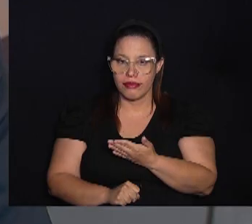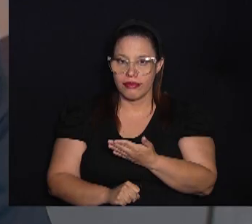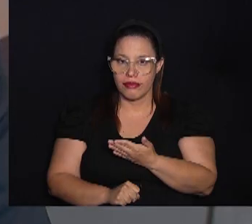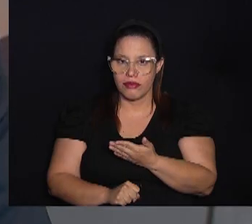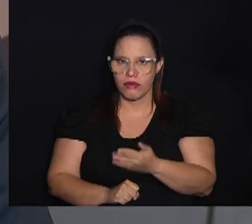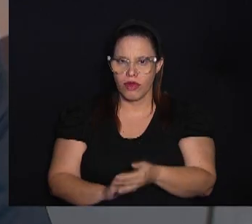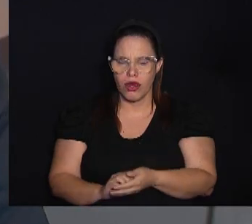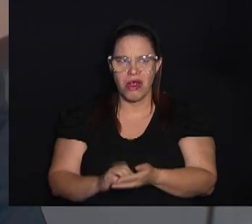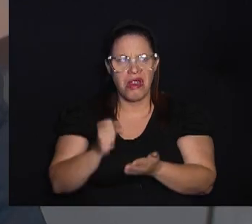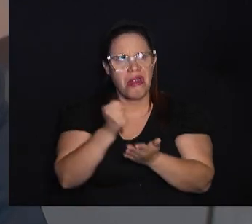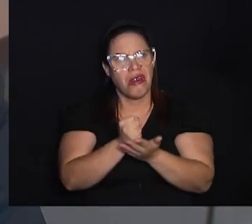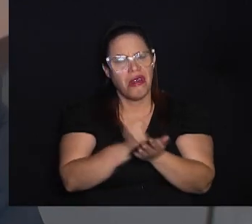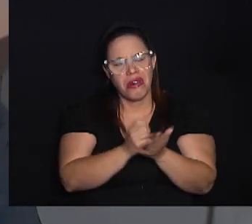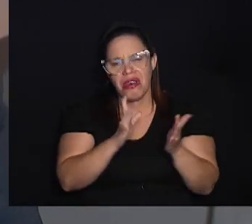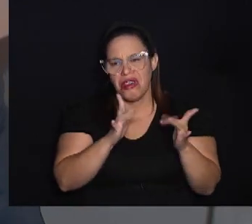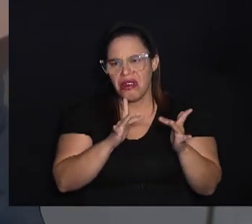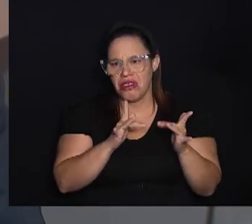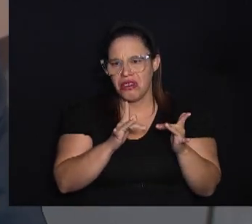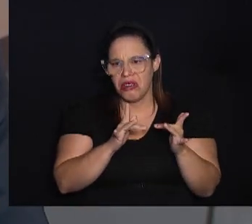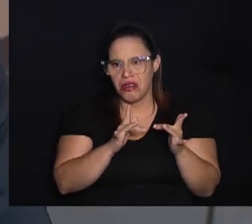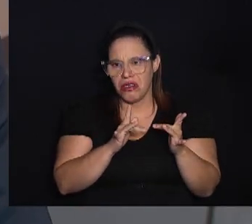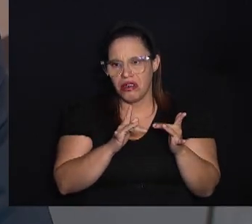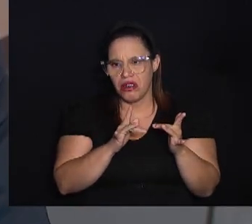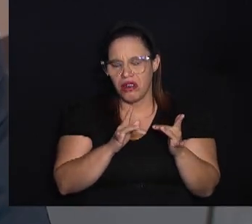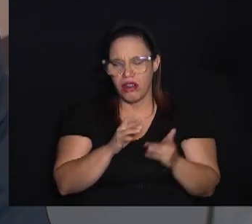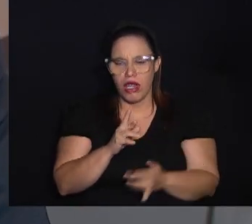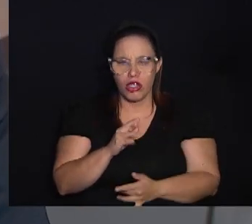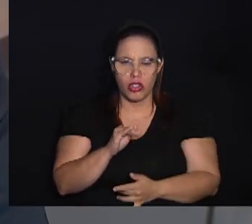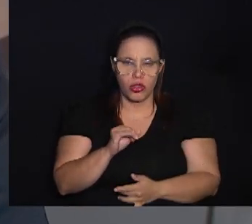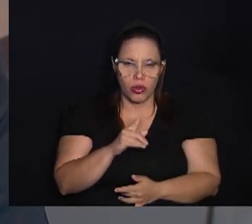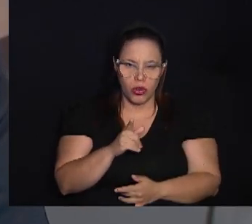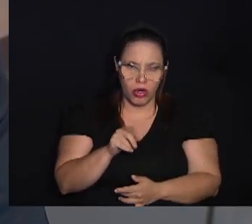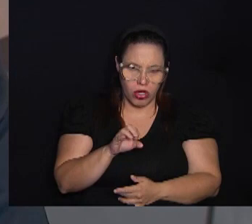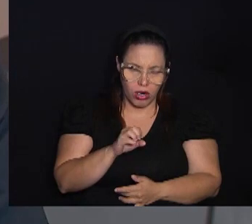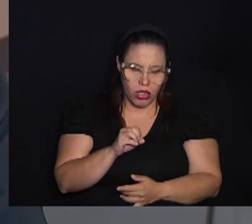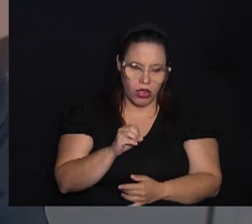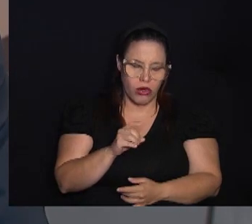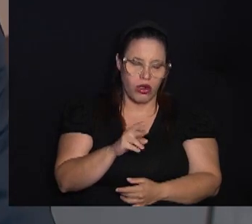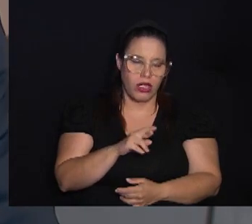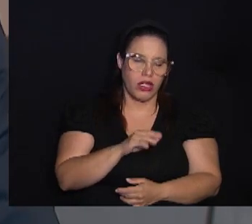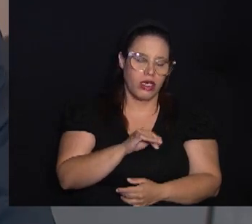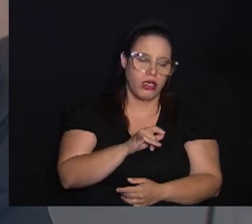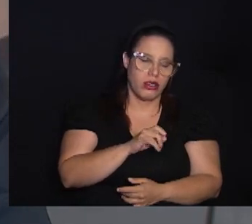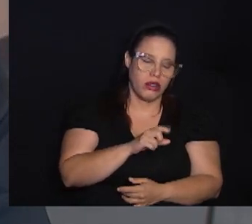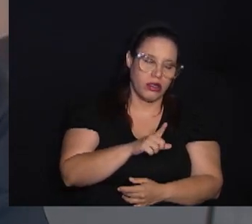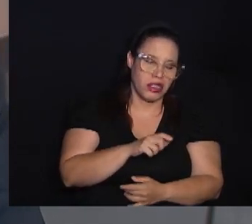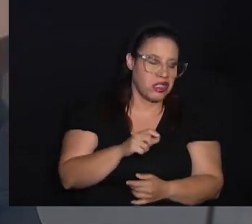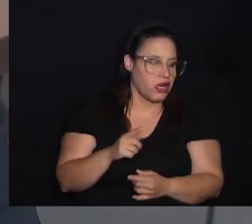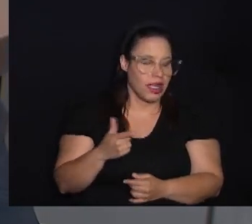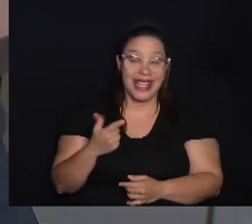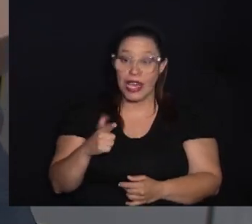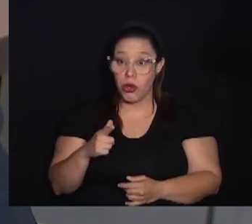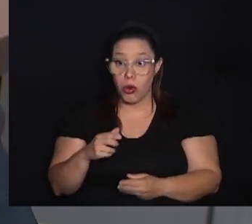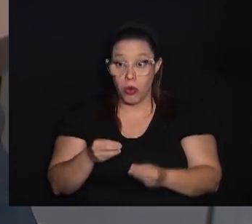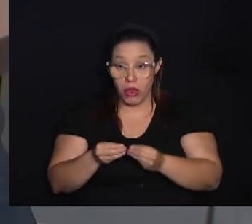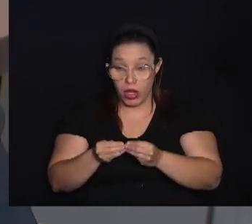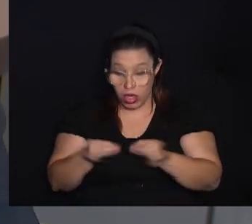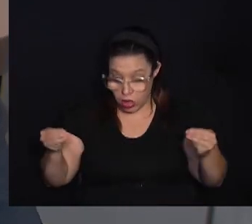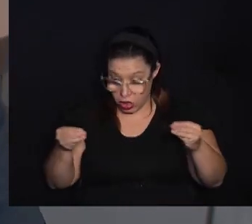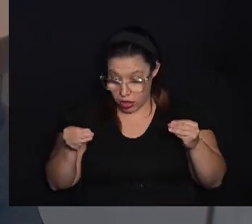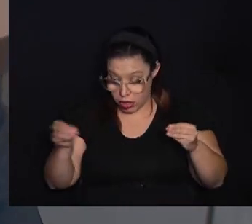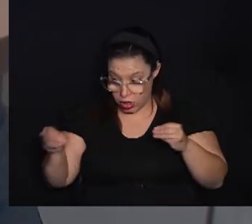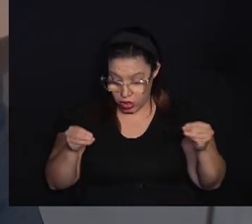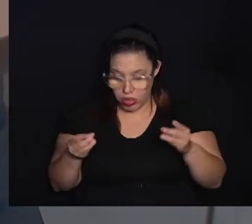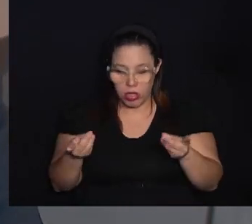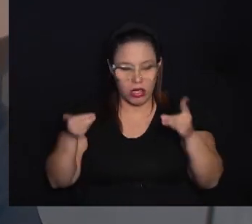O contrato de namoro, assim como a dissolução de união estável sem partilha de bens, ou mesmo o divórcio